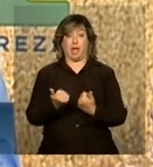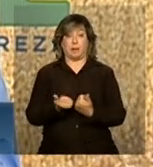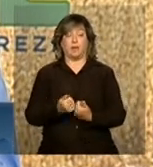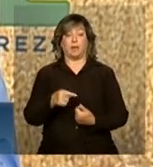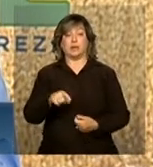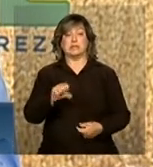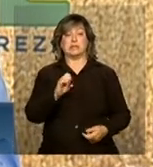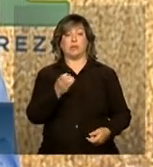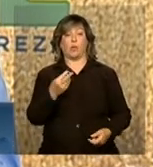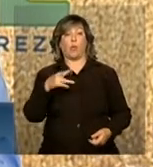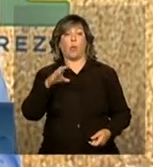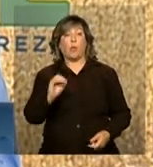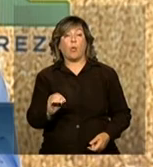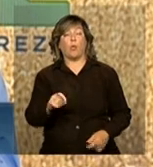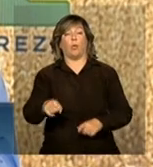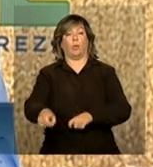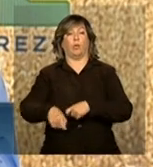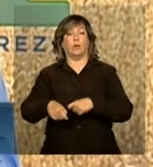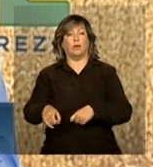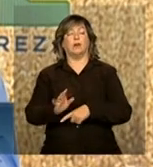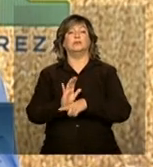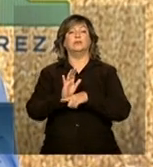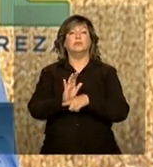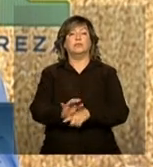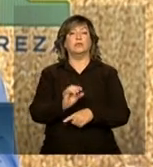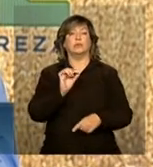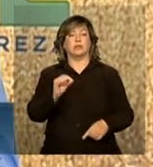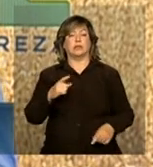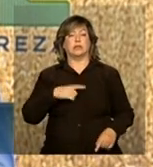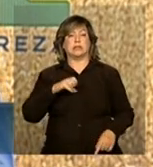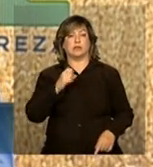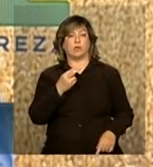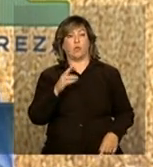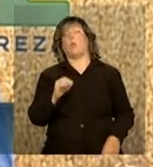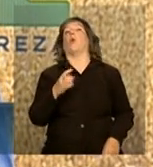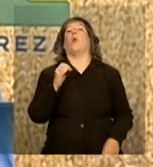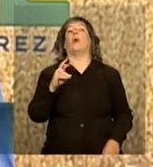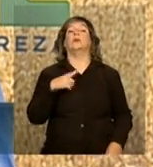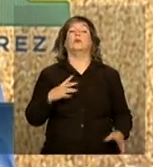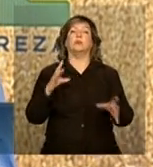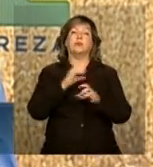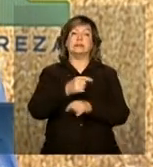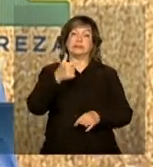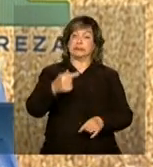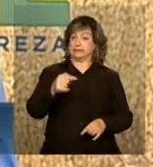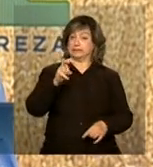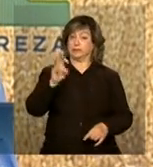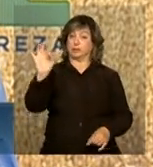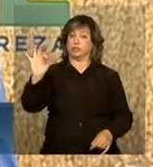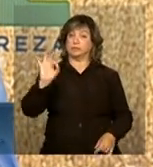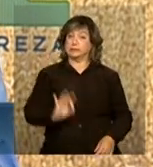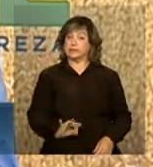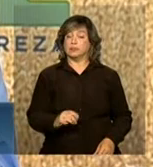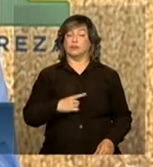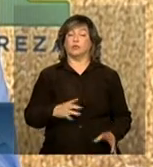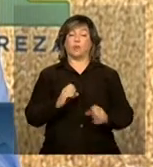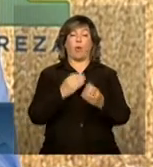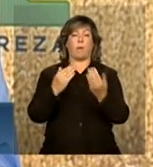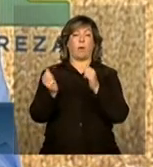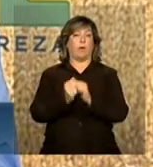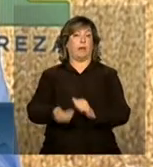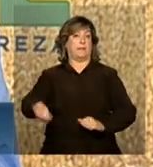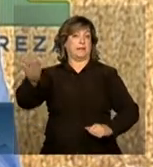significativo aumento de recursos para subvenção do prêmio do seguro da ordem, de 75% em relação à safra